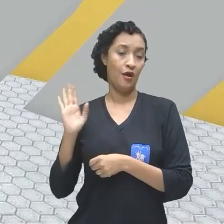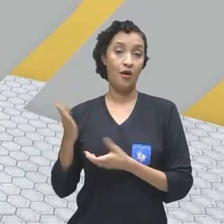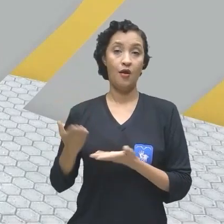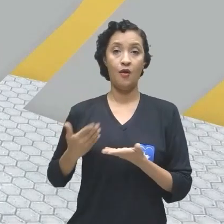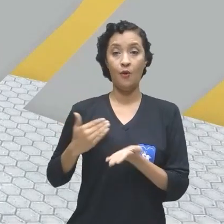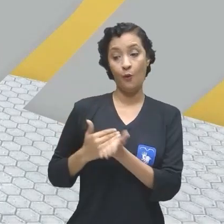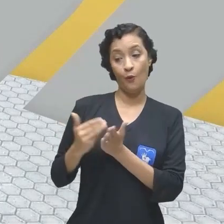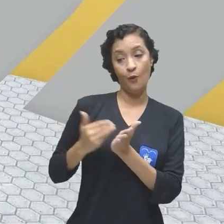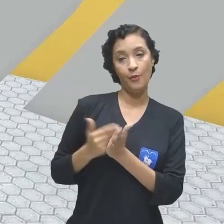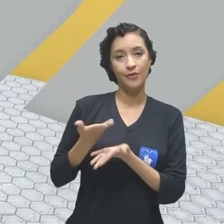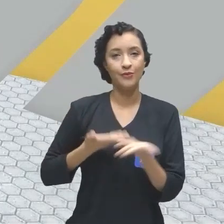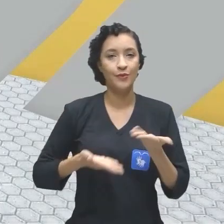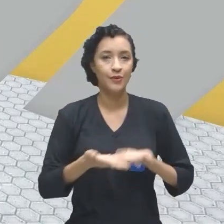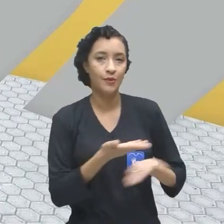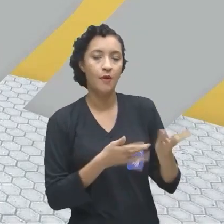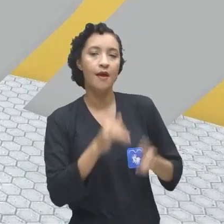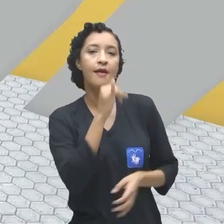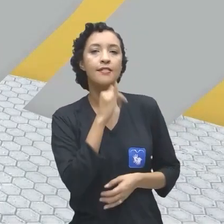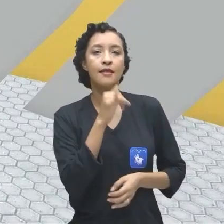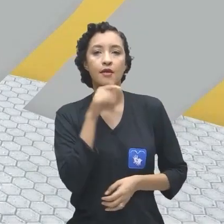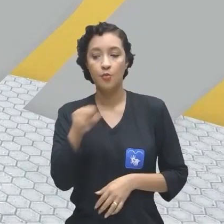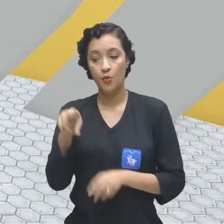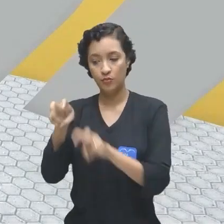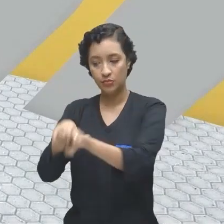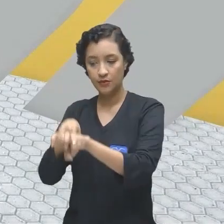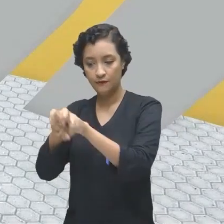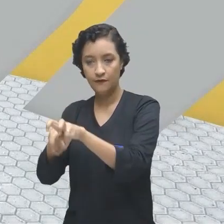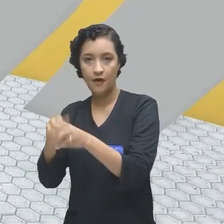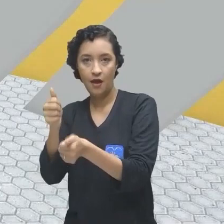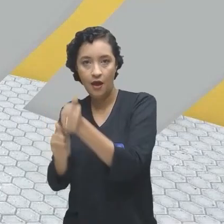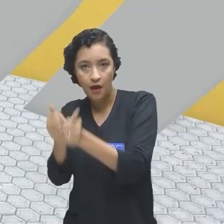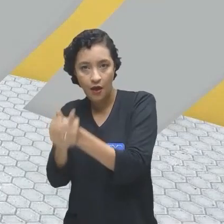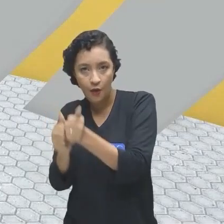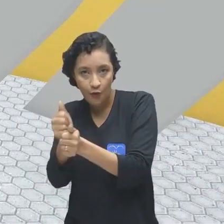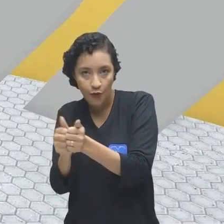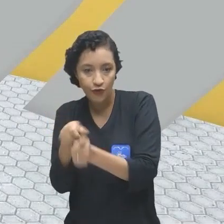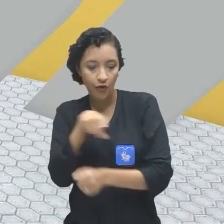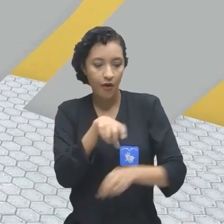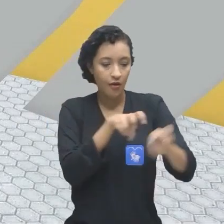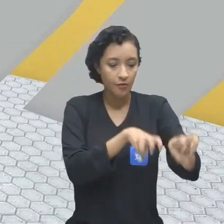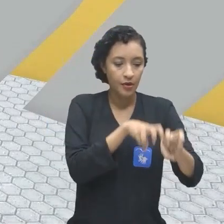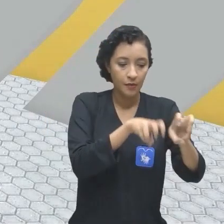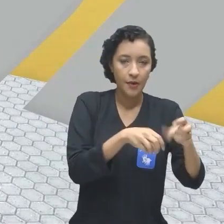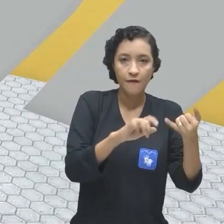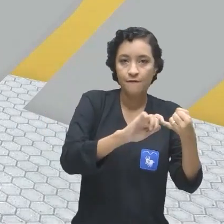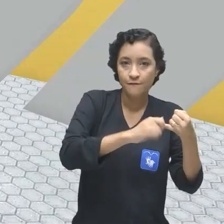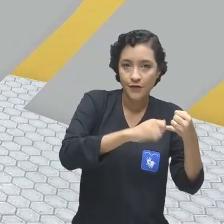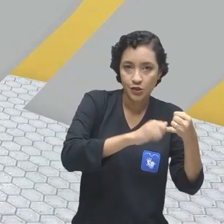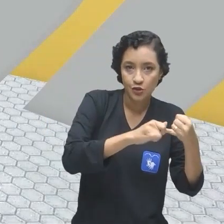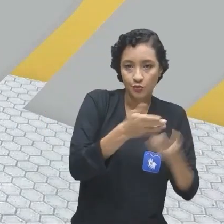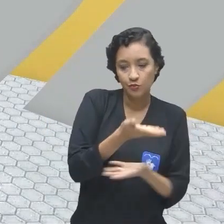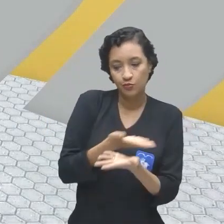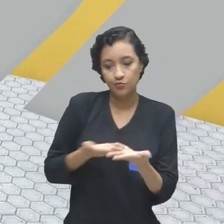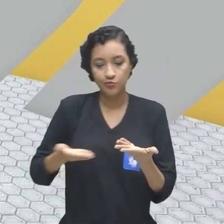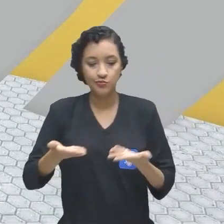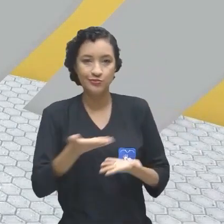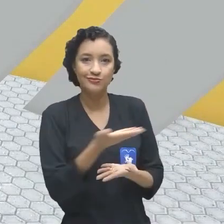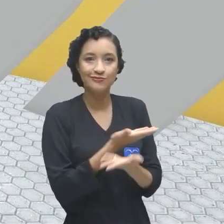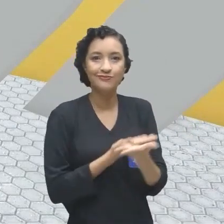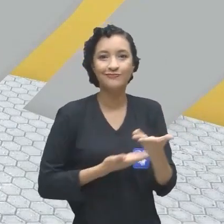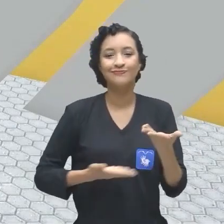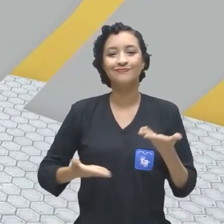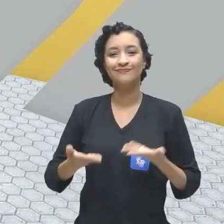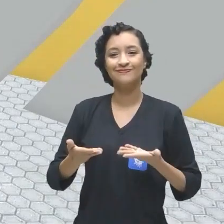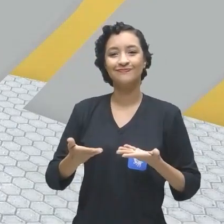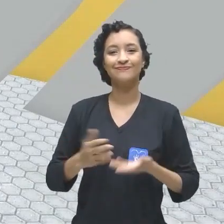um agricultor plantava arroz e o outro plantava feijão. Então, eles iriam trocar ali os seus produtos para